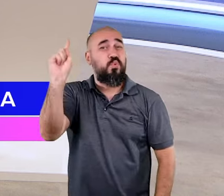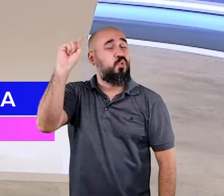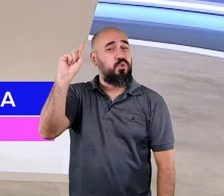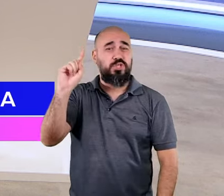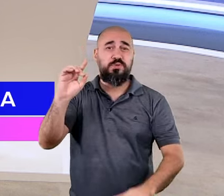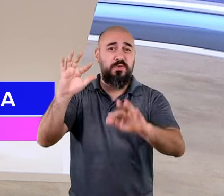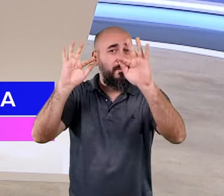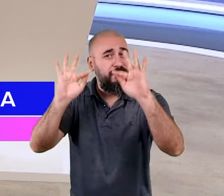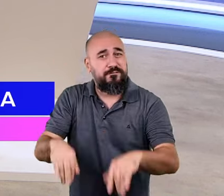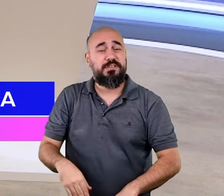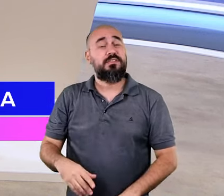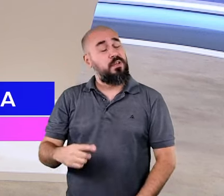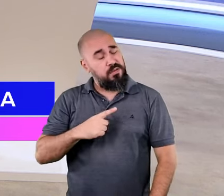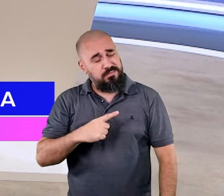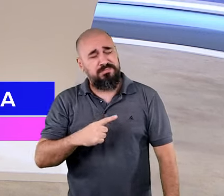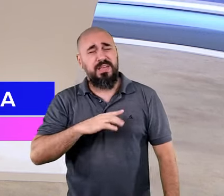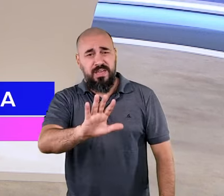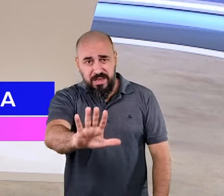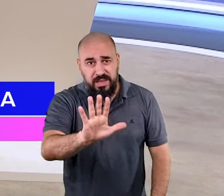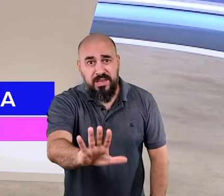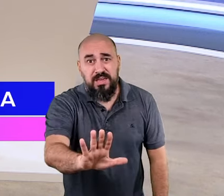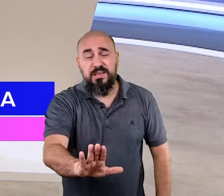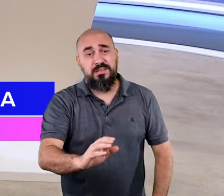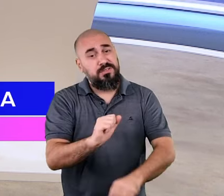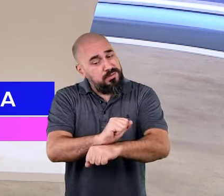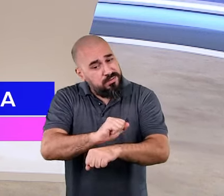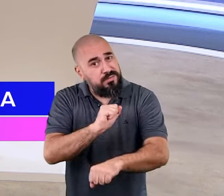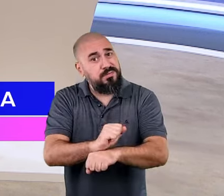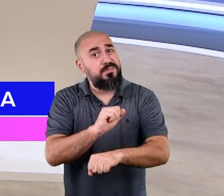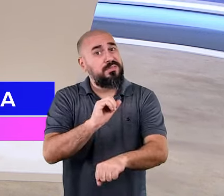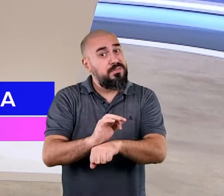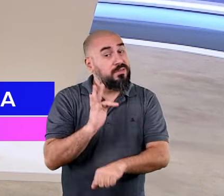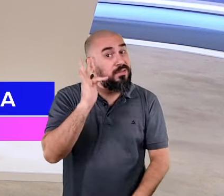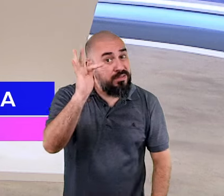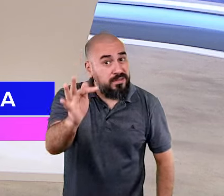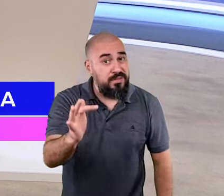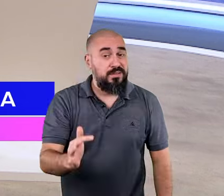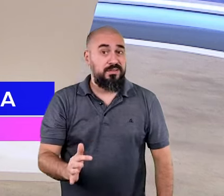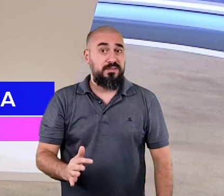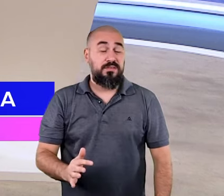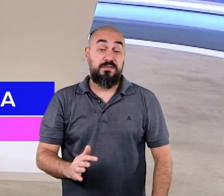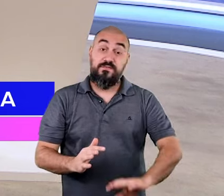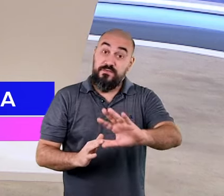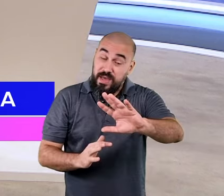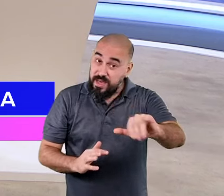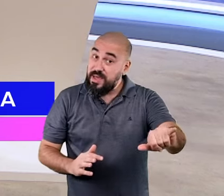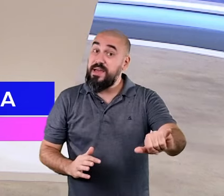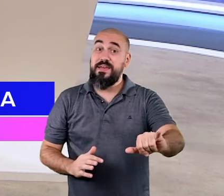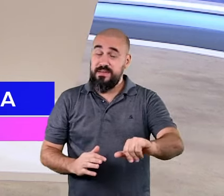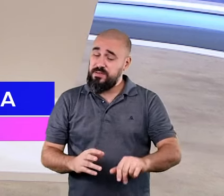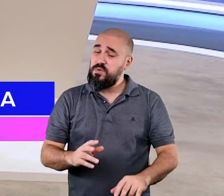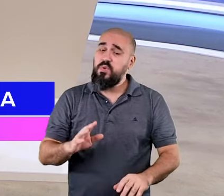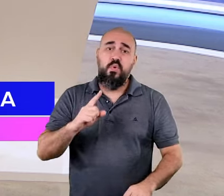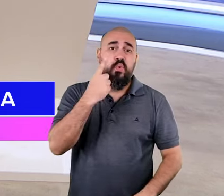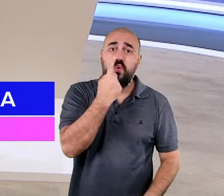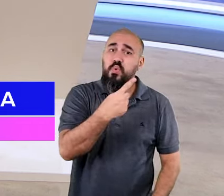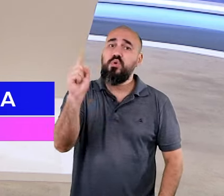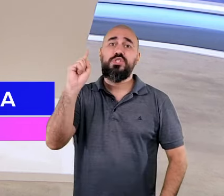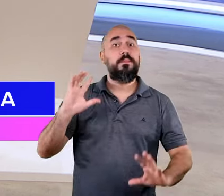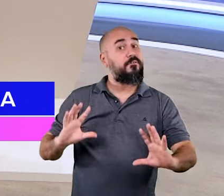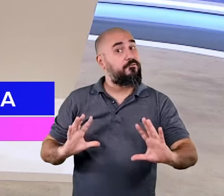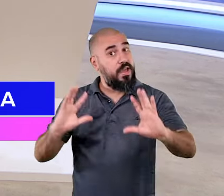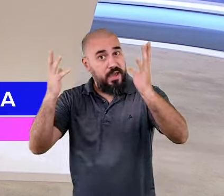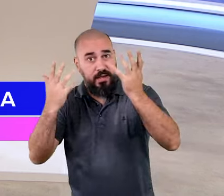dia que esse mundo existirá. Chegará a última festa, o último